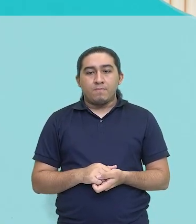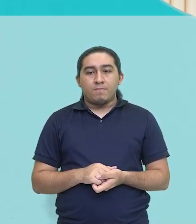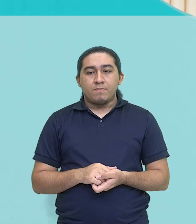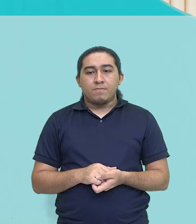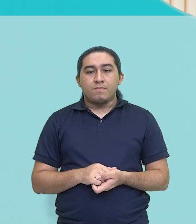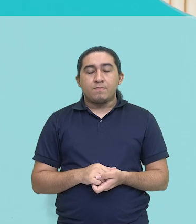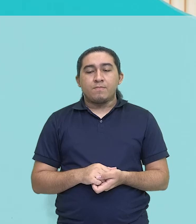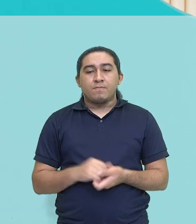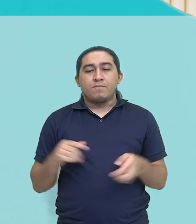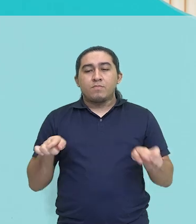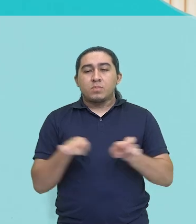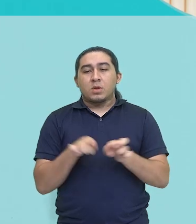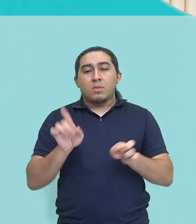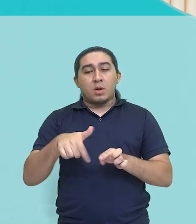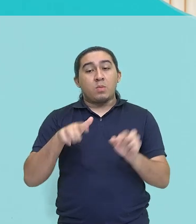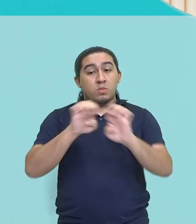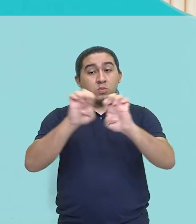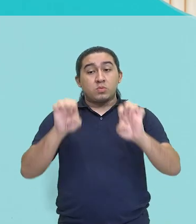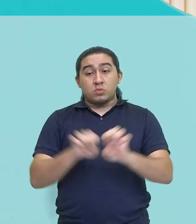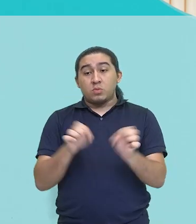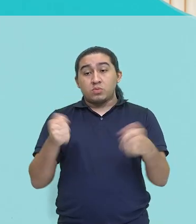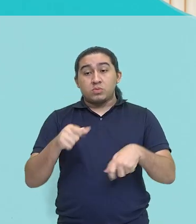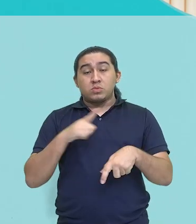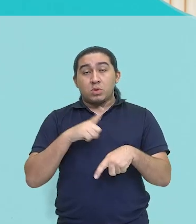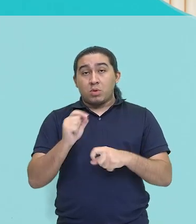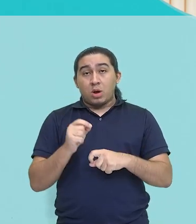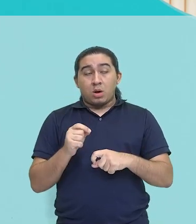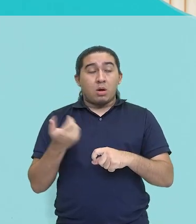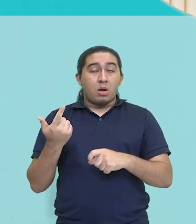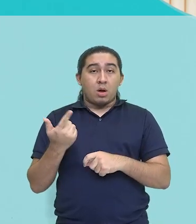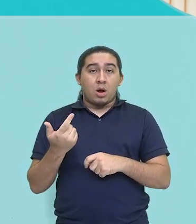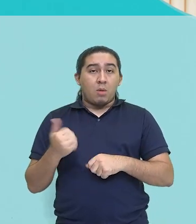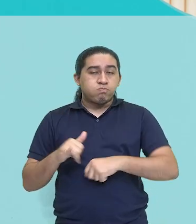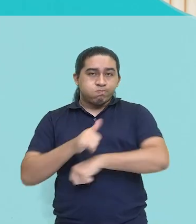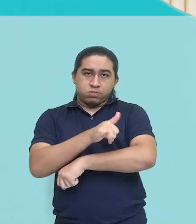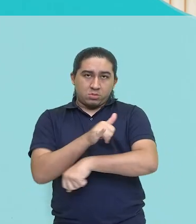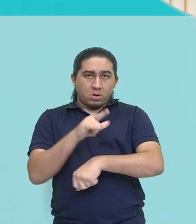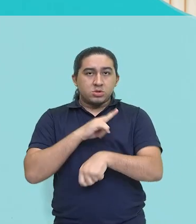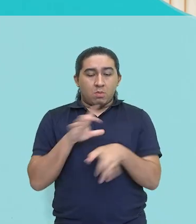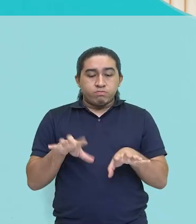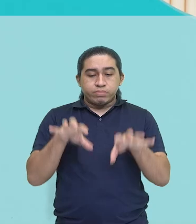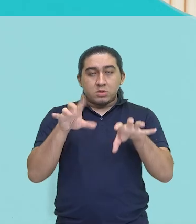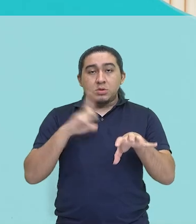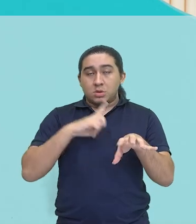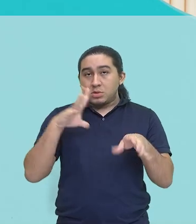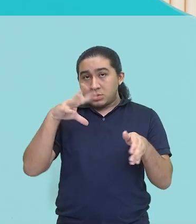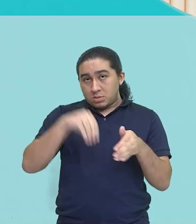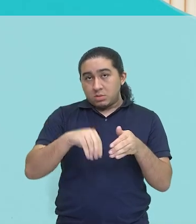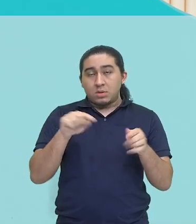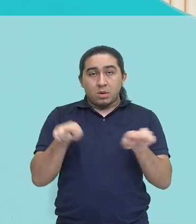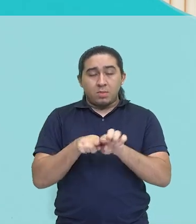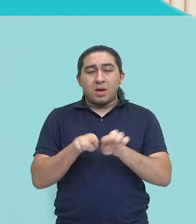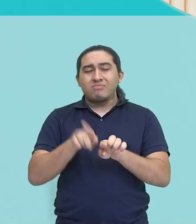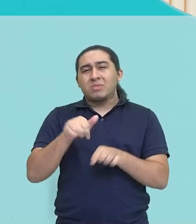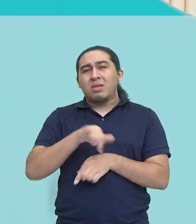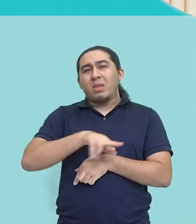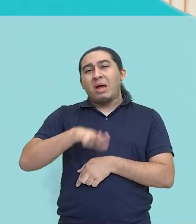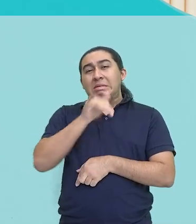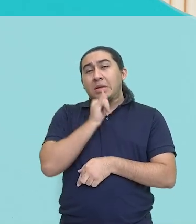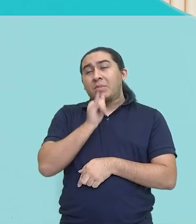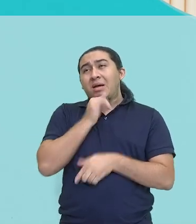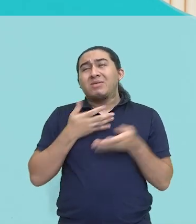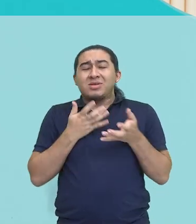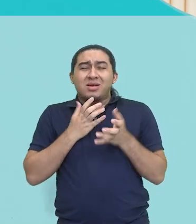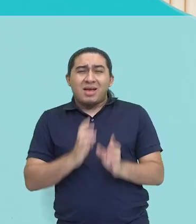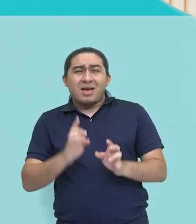uma estrutura que também é capaz de armazenar gordura. Ah, isso é bom sim, gente. Não vão dizer, meu Deus do céu, não